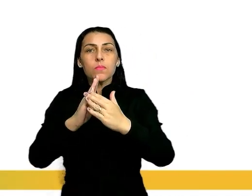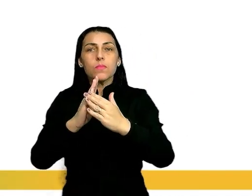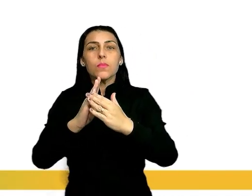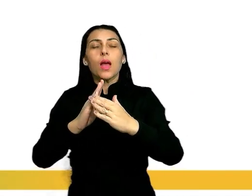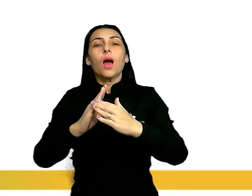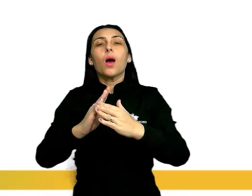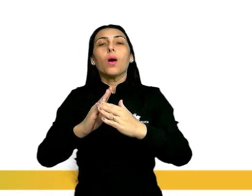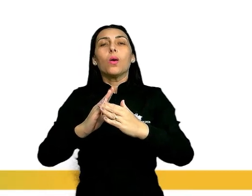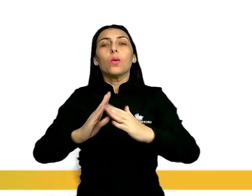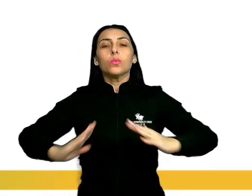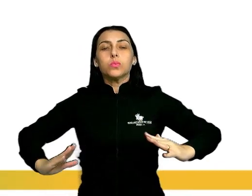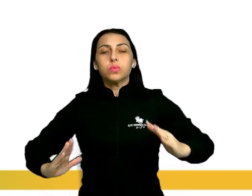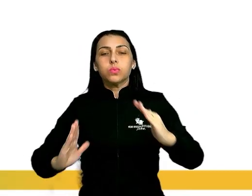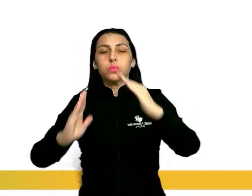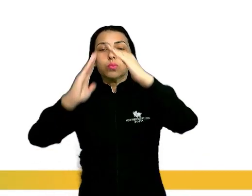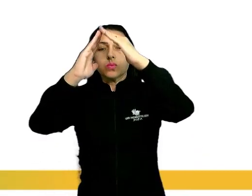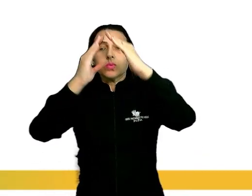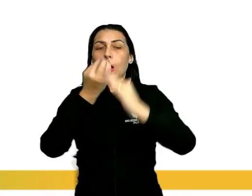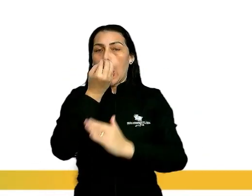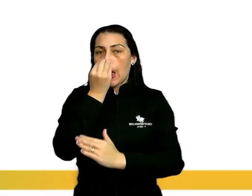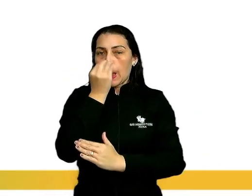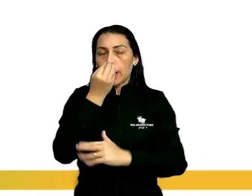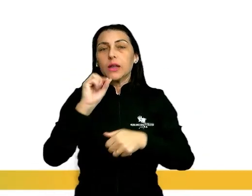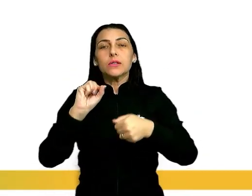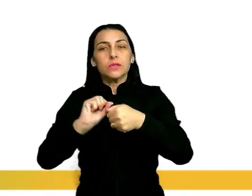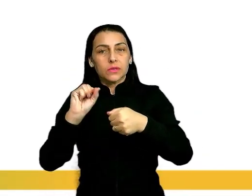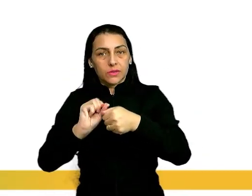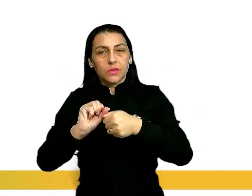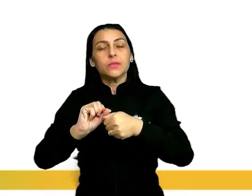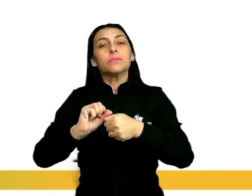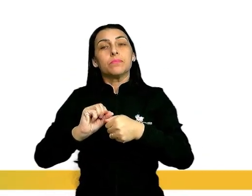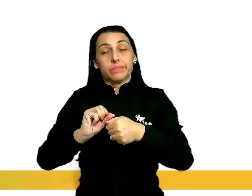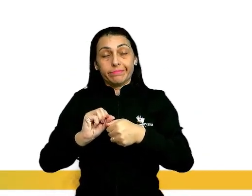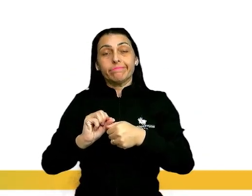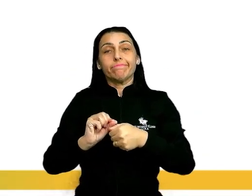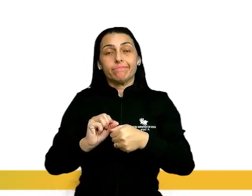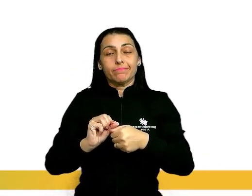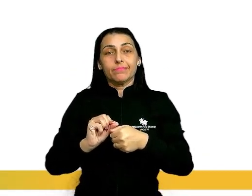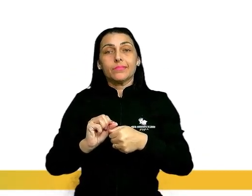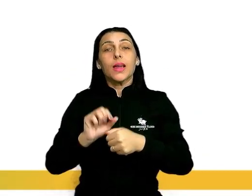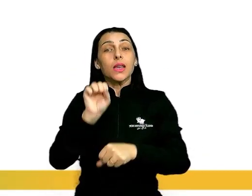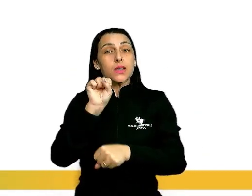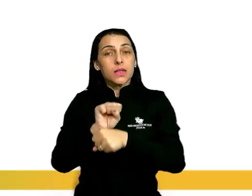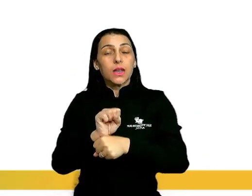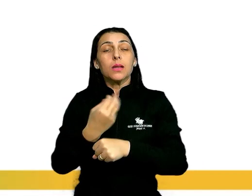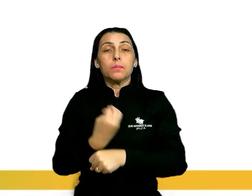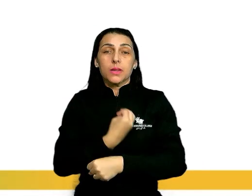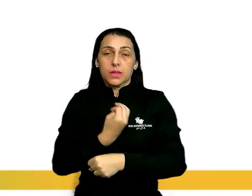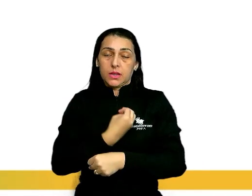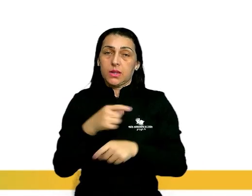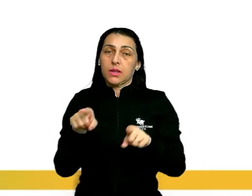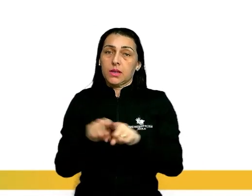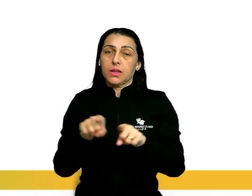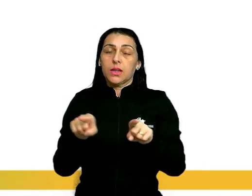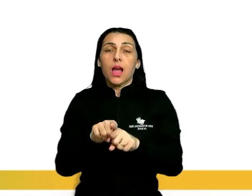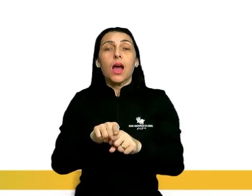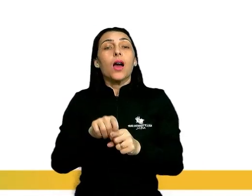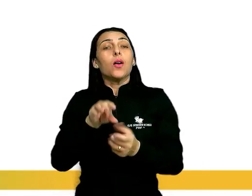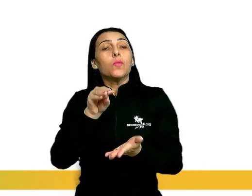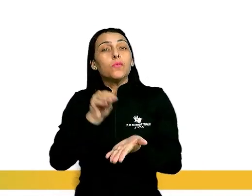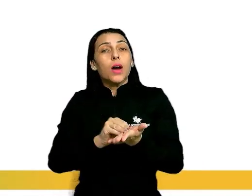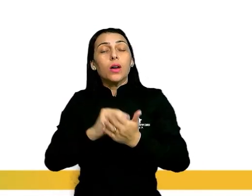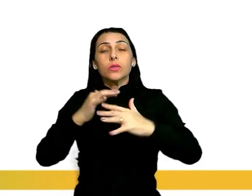verdade pessoas até ganham a vida né fazendo esse tipo de equilibrismo então a estática tá presente aí a ausência de